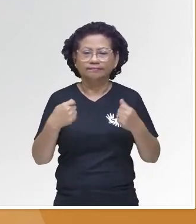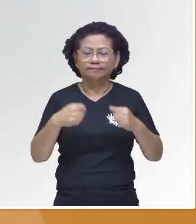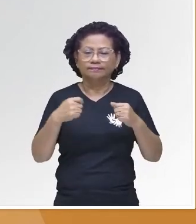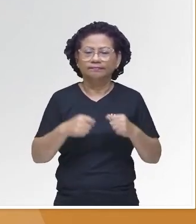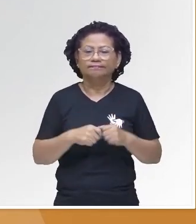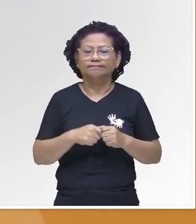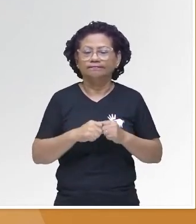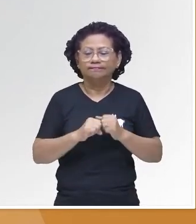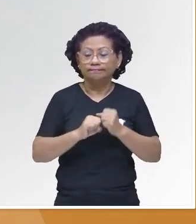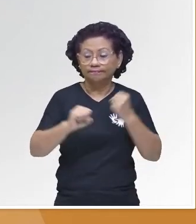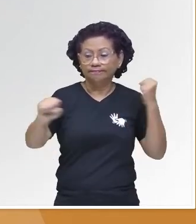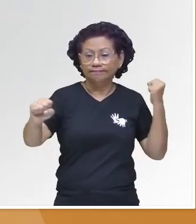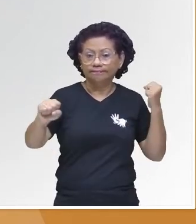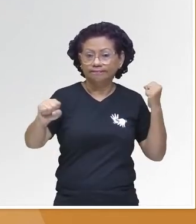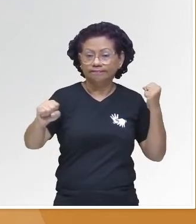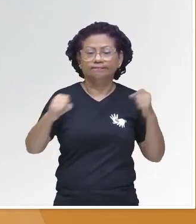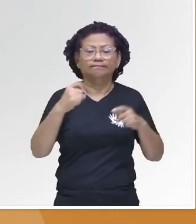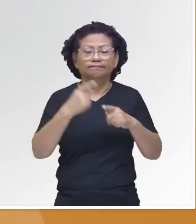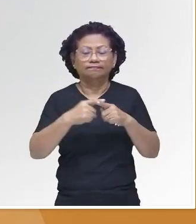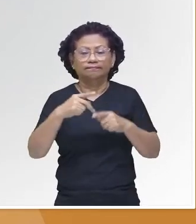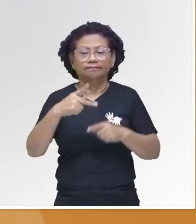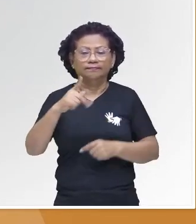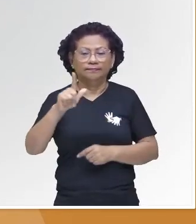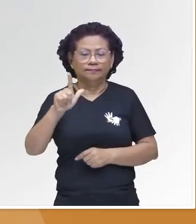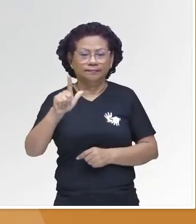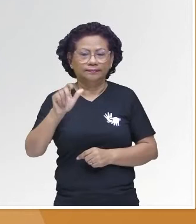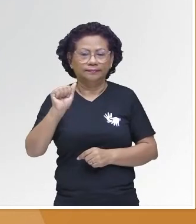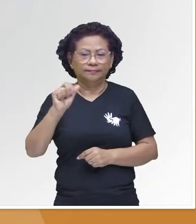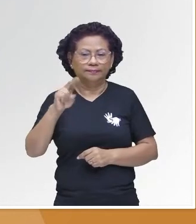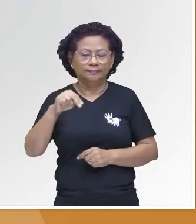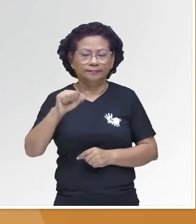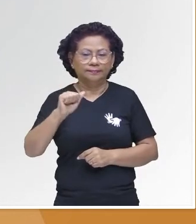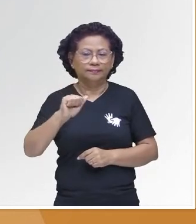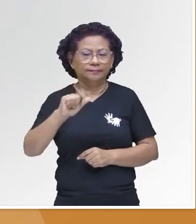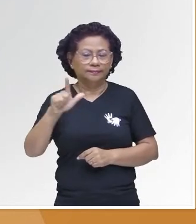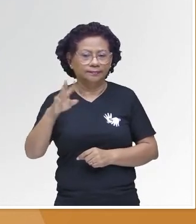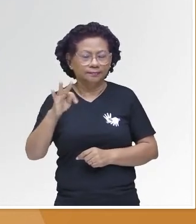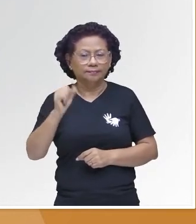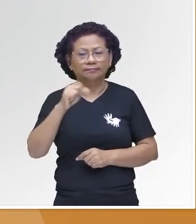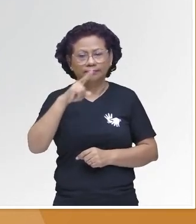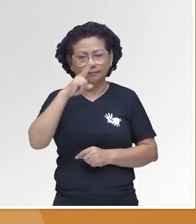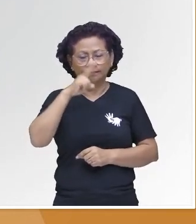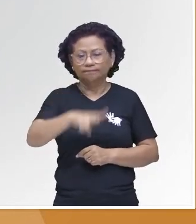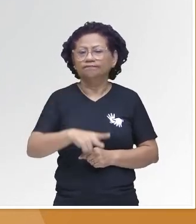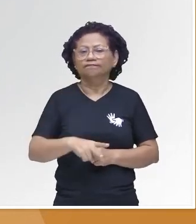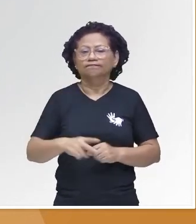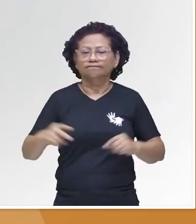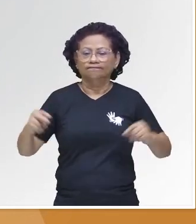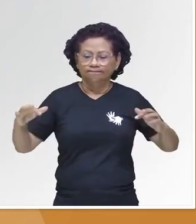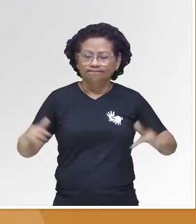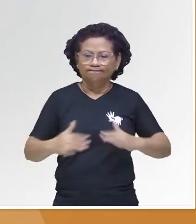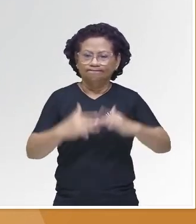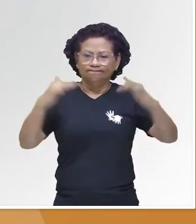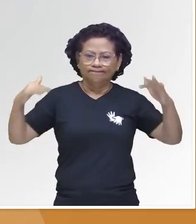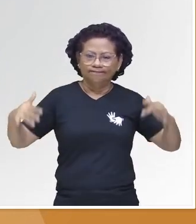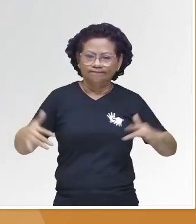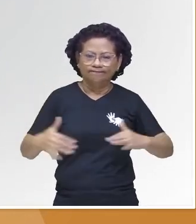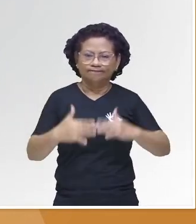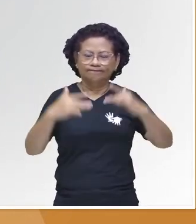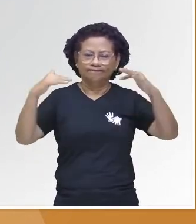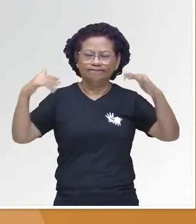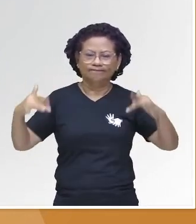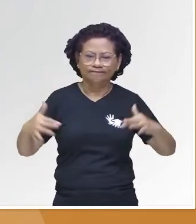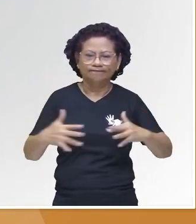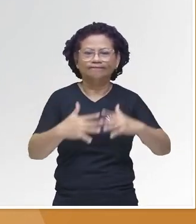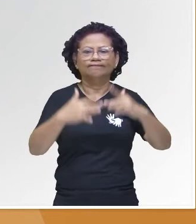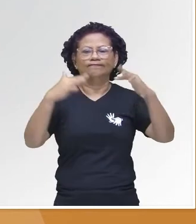planalto. Por que rios de planalto? Porque eles têm força, a água faz movimentação, esses rios de planalto têm queda d'água,